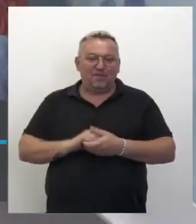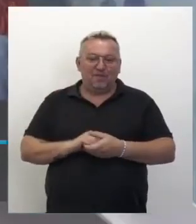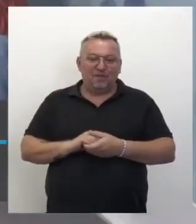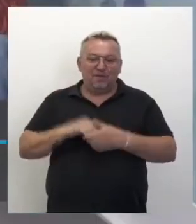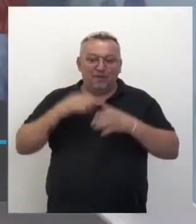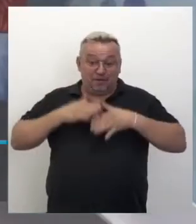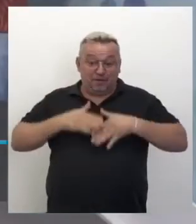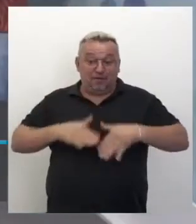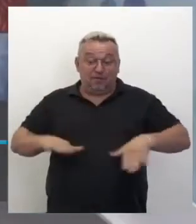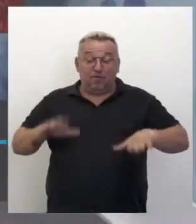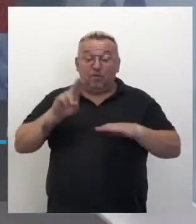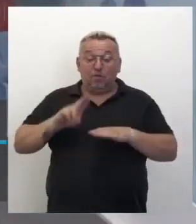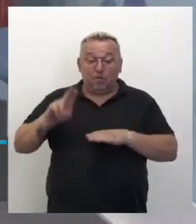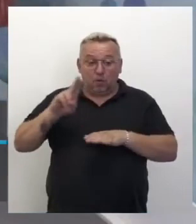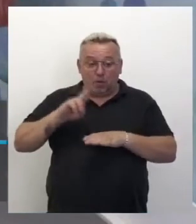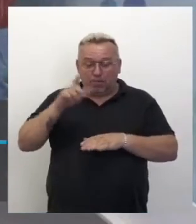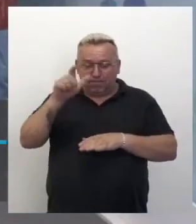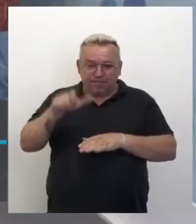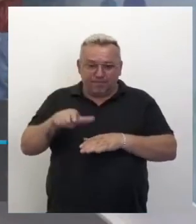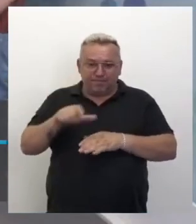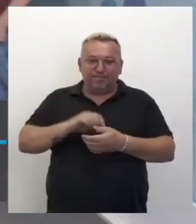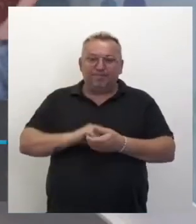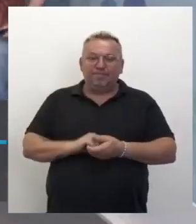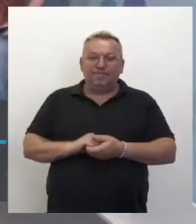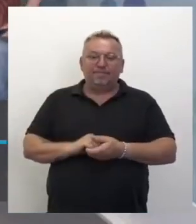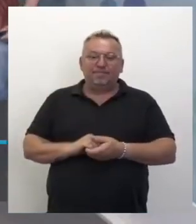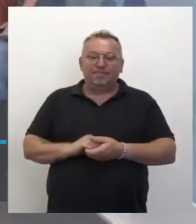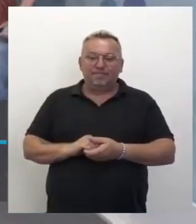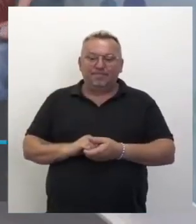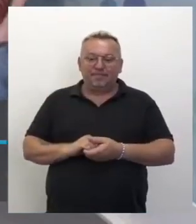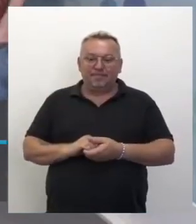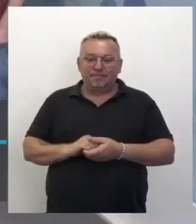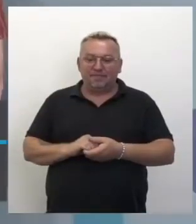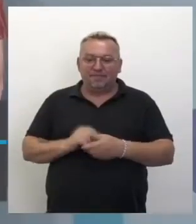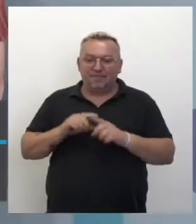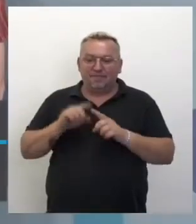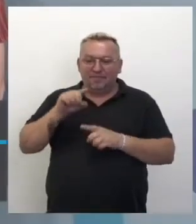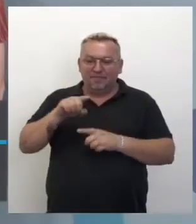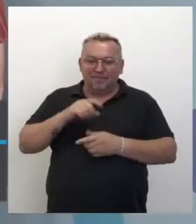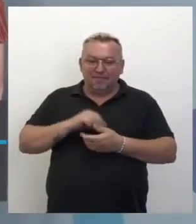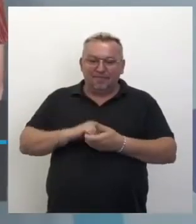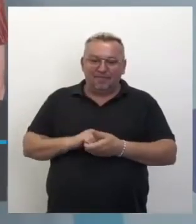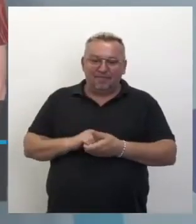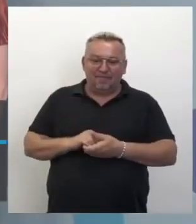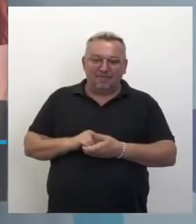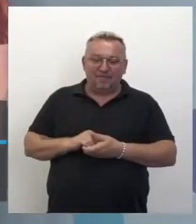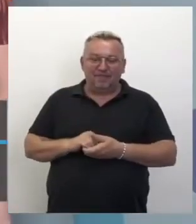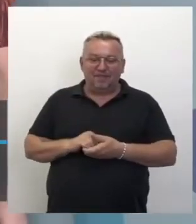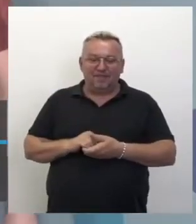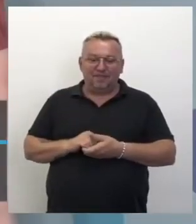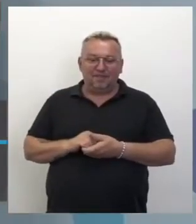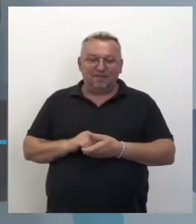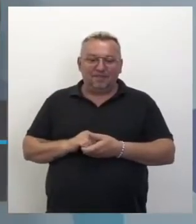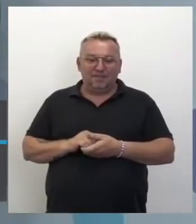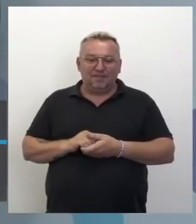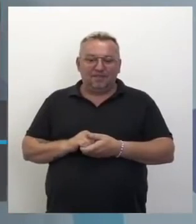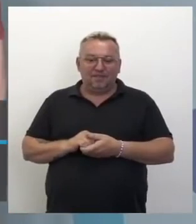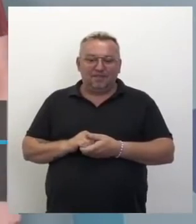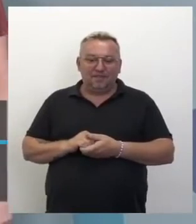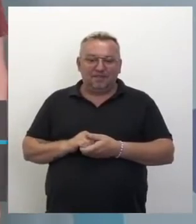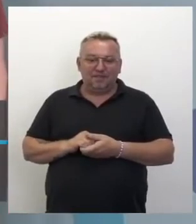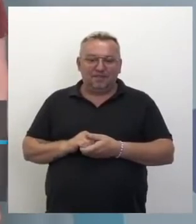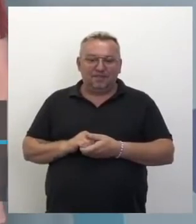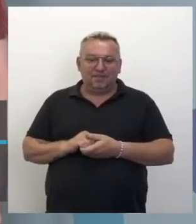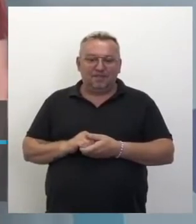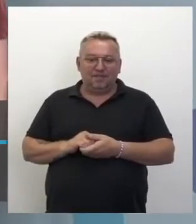como personagem. É, vestir como personagem, isso, né? Igual aqui, né? I'm dressing up like a Chewbacca today, né? Yeah. Então, na verdade,